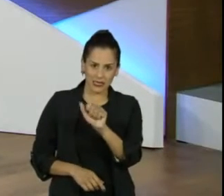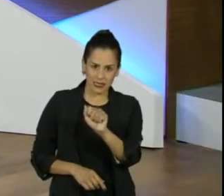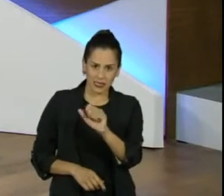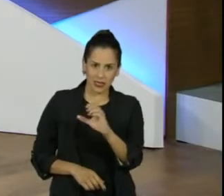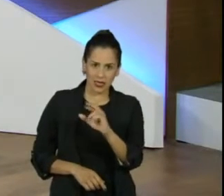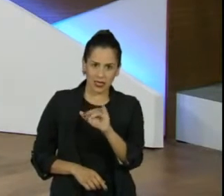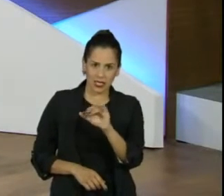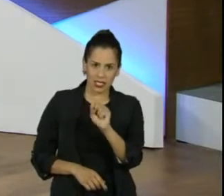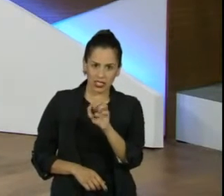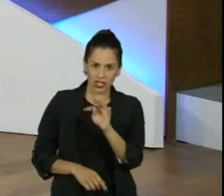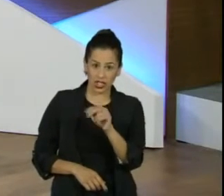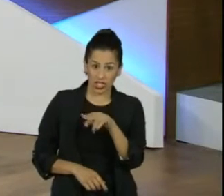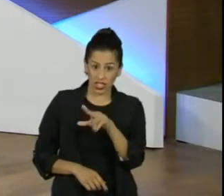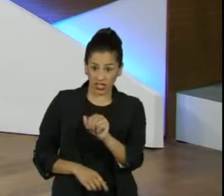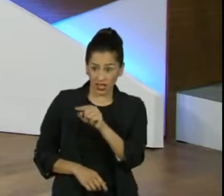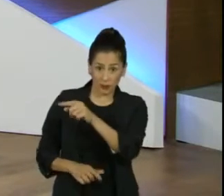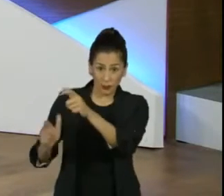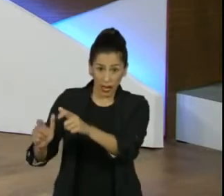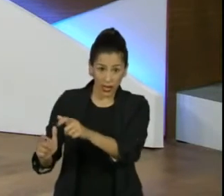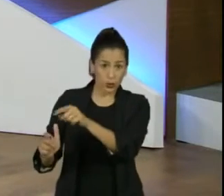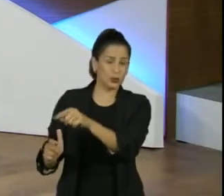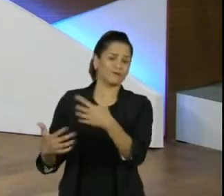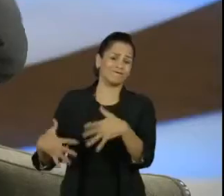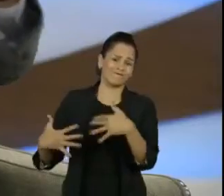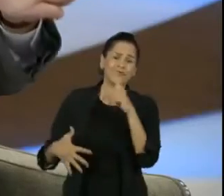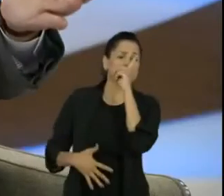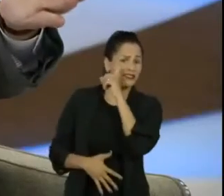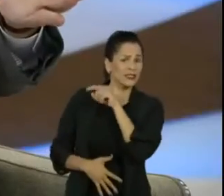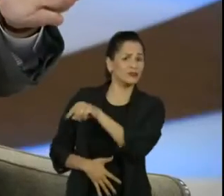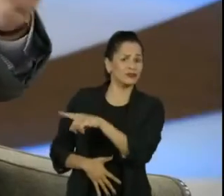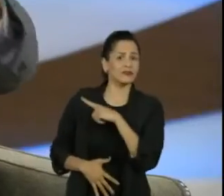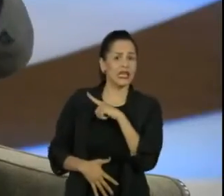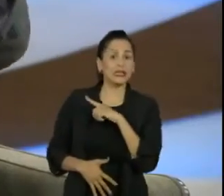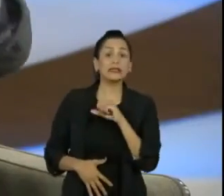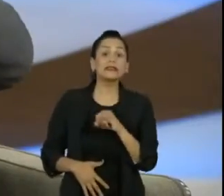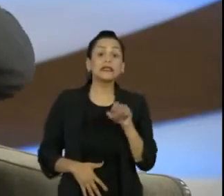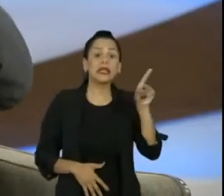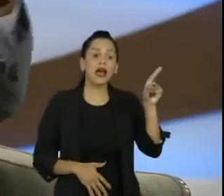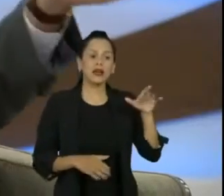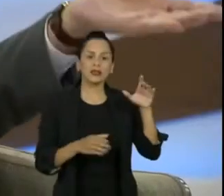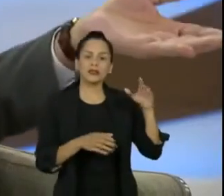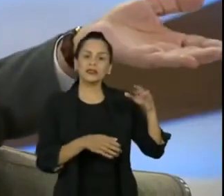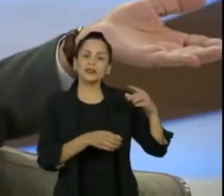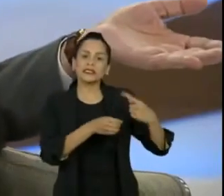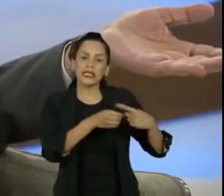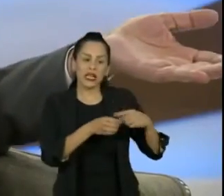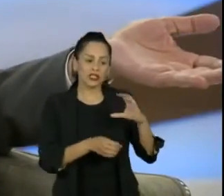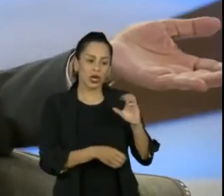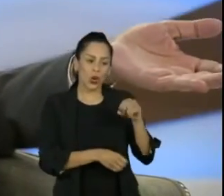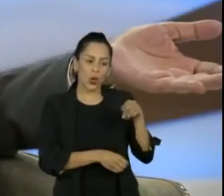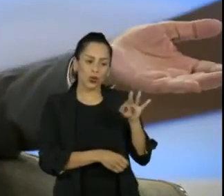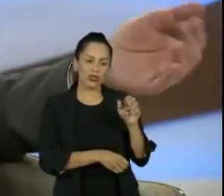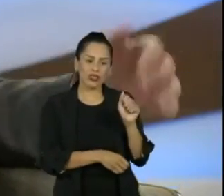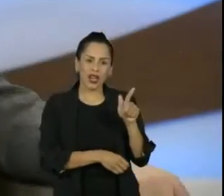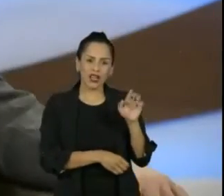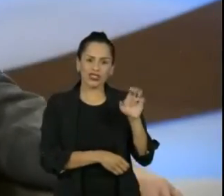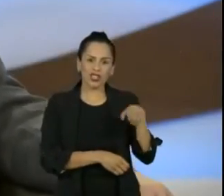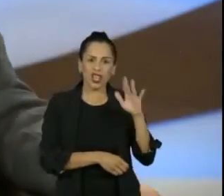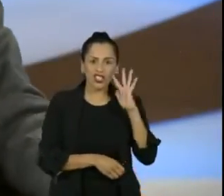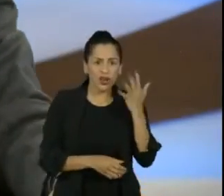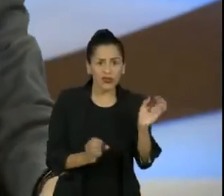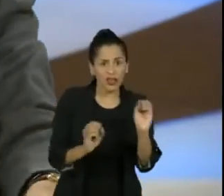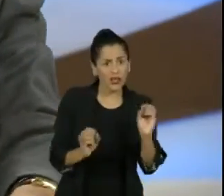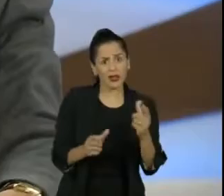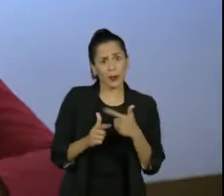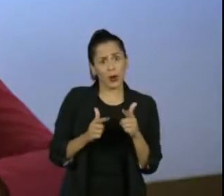do Estado, fez festa, distribuiu o convite, falou que ia resolver. Se contagem não resolver, não é um problema de Belo Horizonte. O